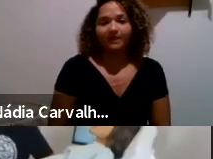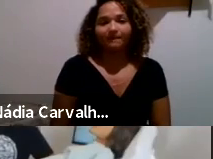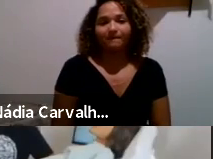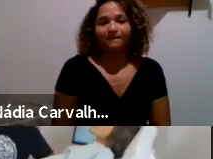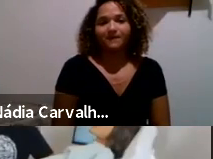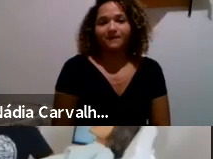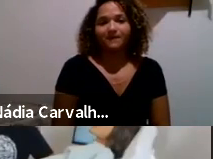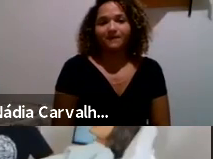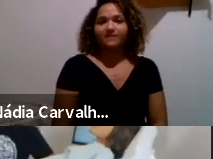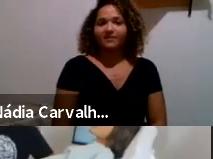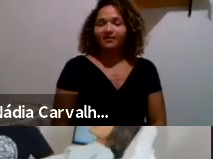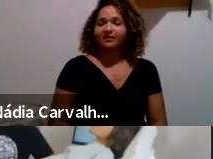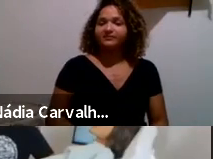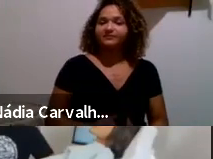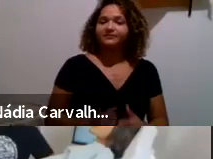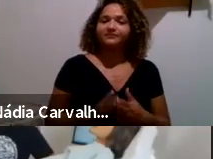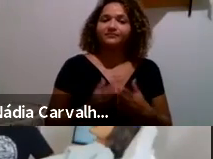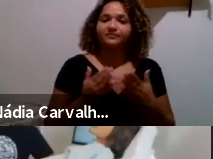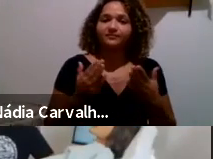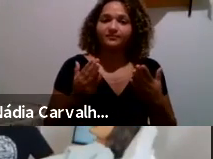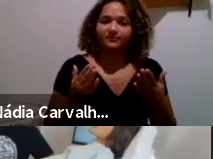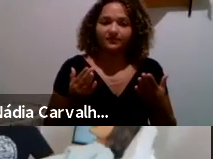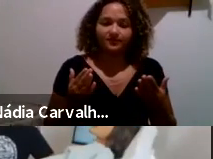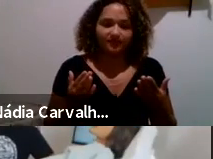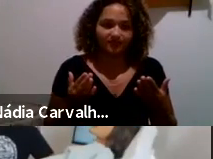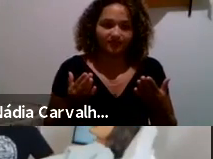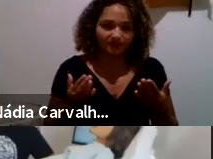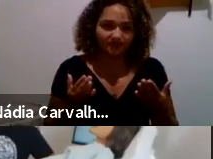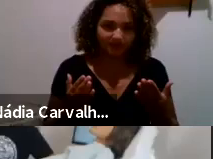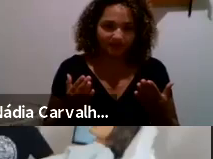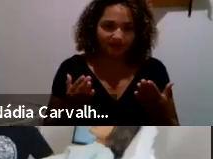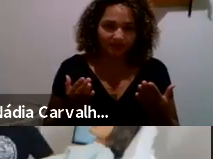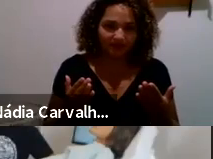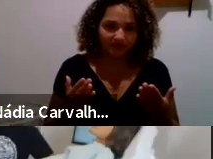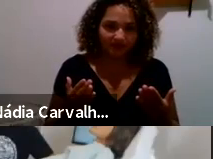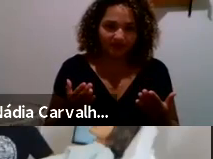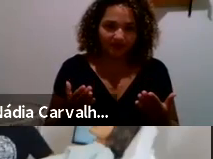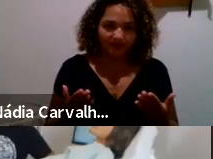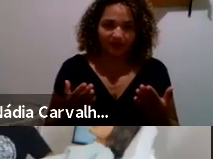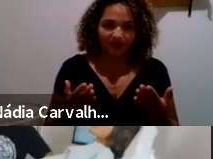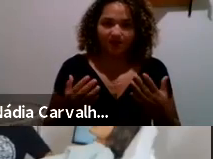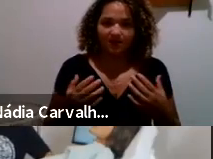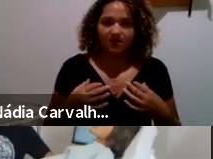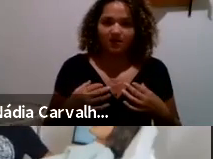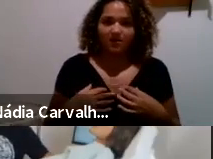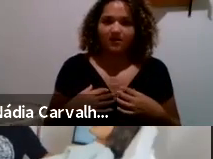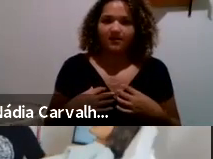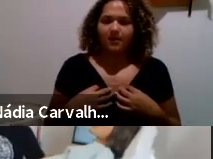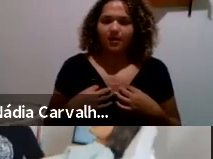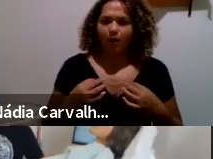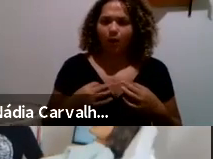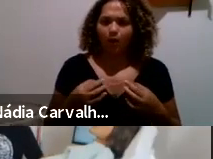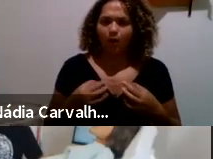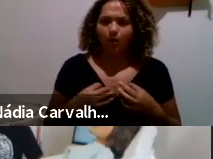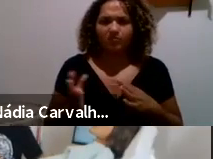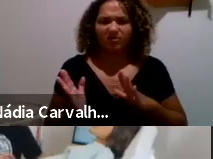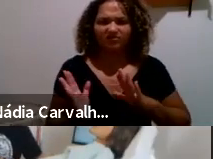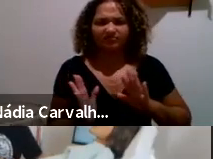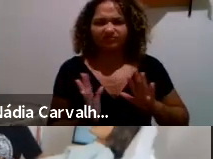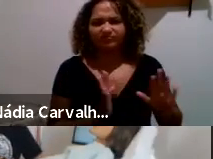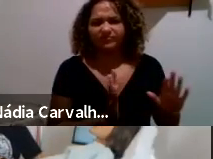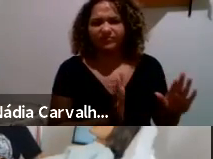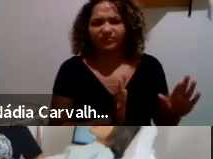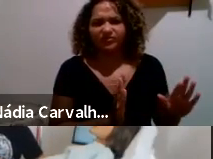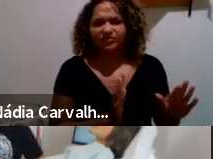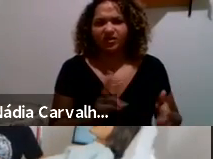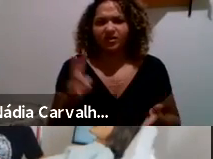Então, a gente vai fazer o seguinte, tá? O espelhinho dela já acabou, nós vamos tirar esse excesso e ela vai sentar na bola, tá